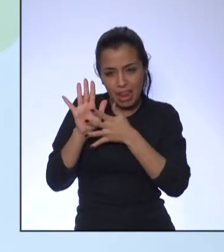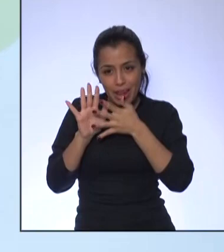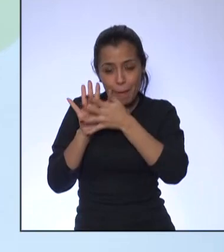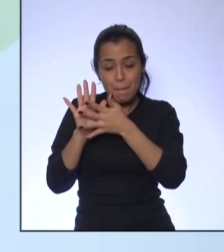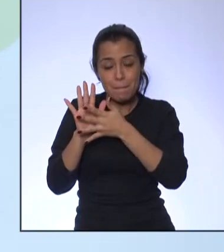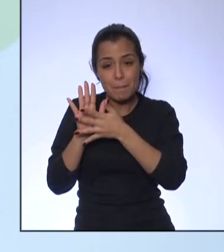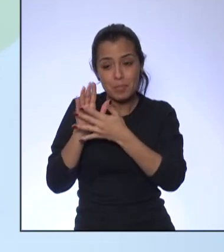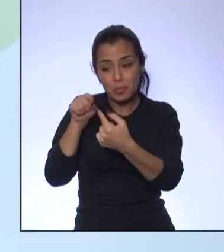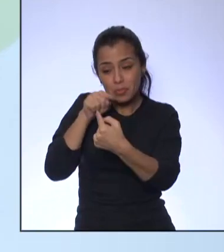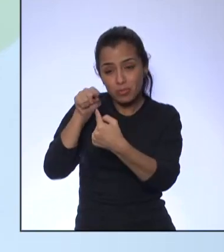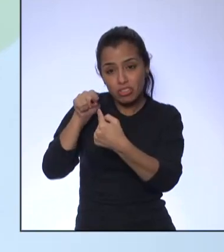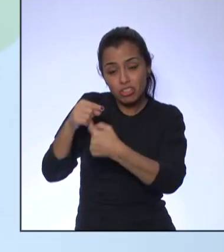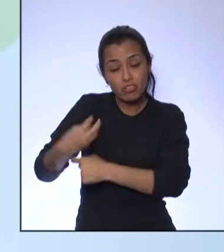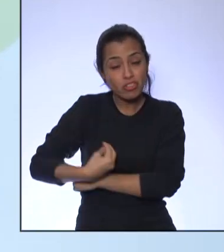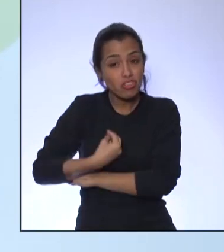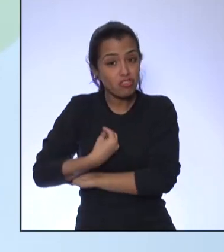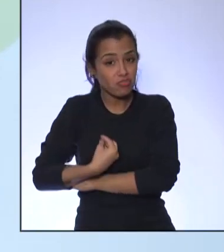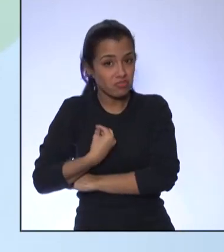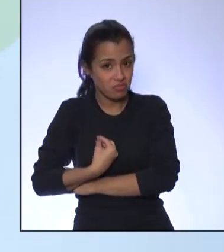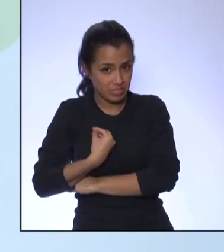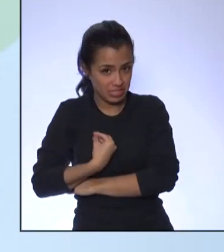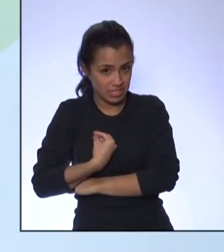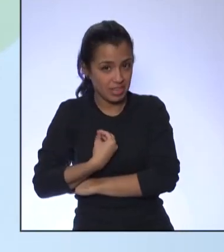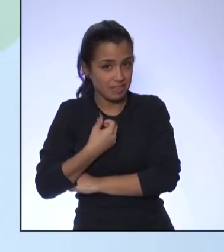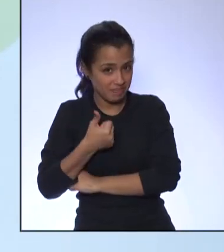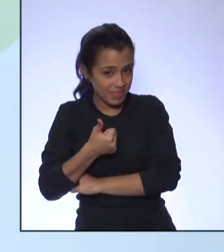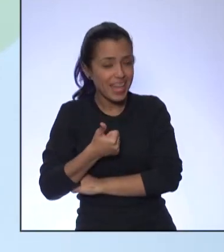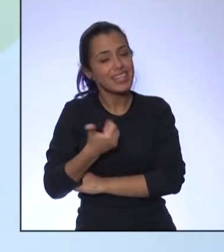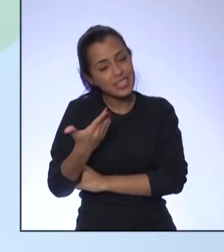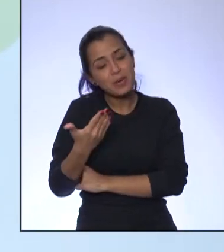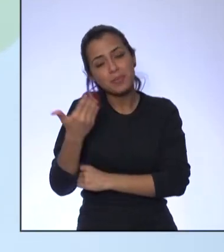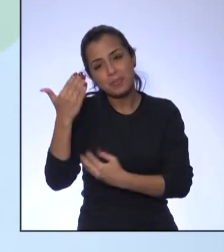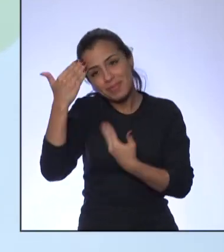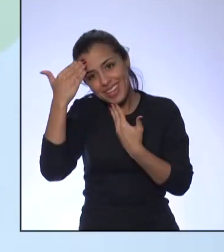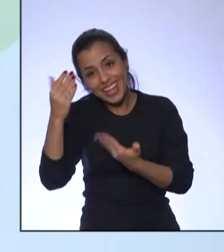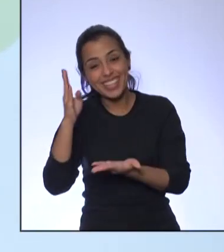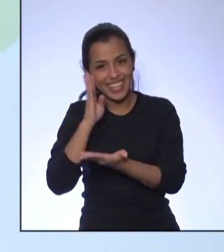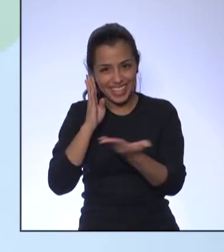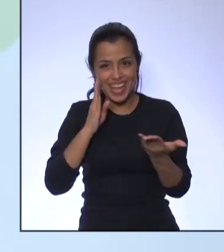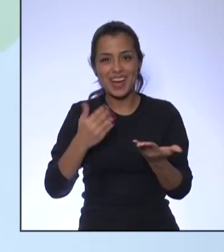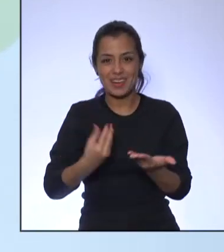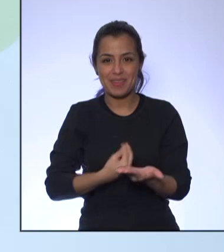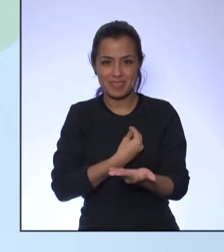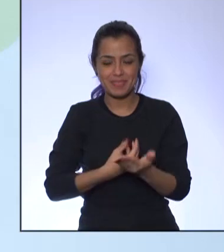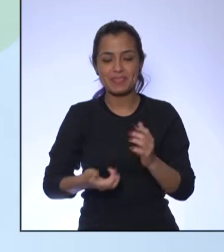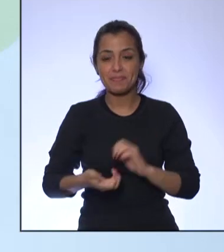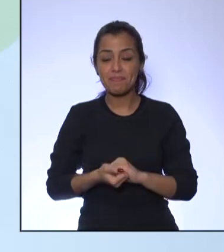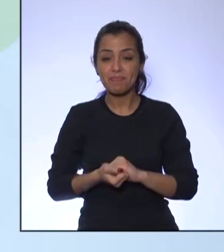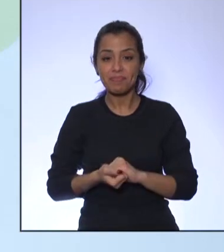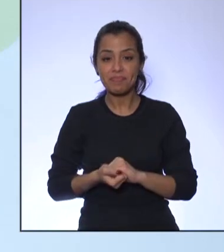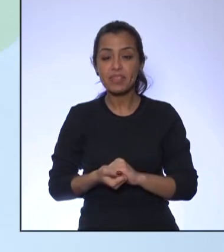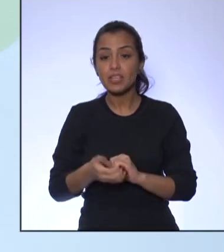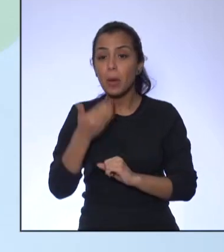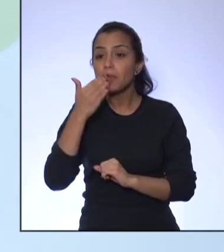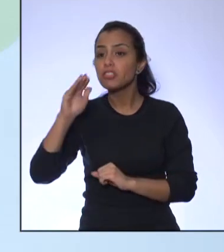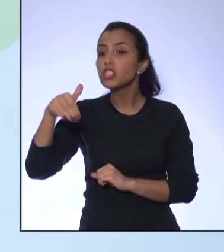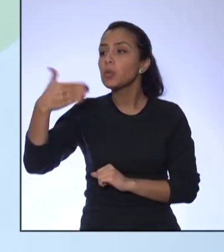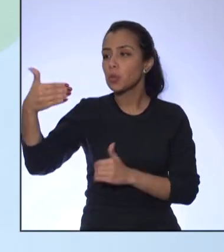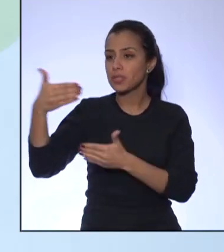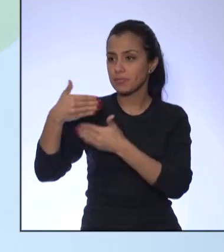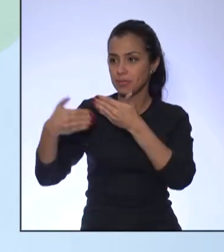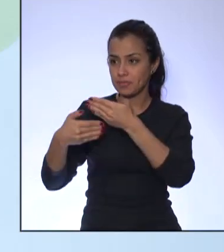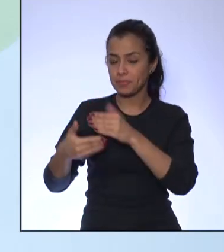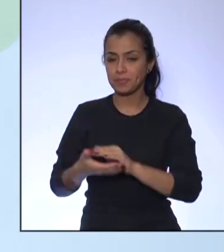vida para esse ser. Tá bom? Então, legal. Obrigada pela participação de todos vocês. Vou pedir, por favor, para pôr a próxima